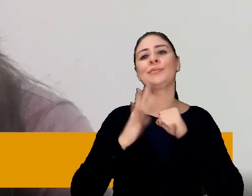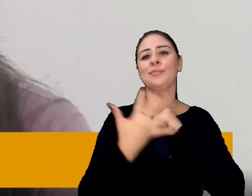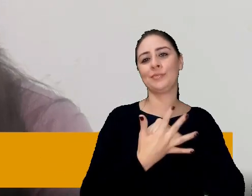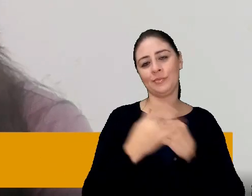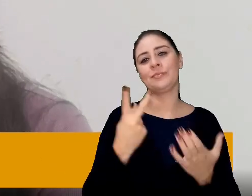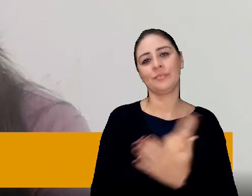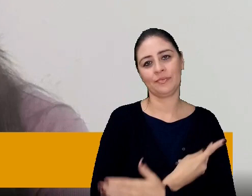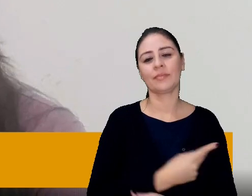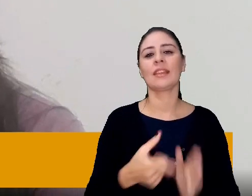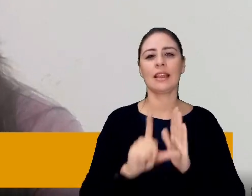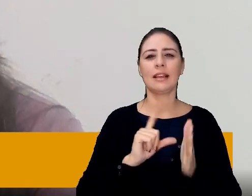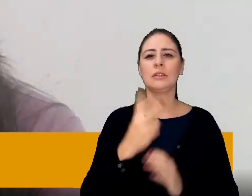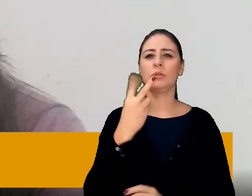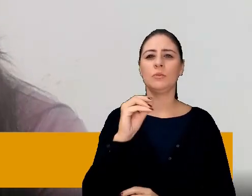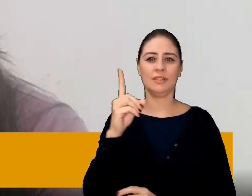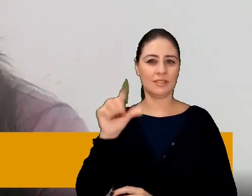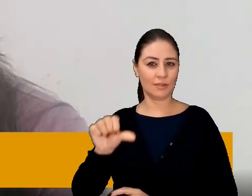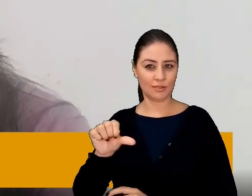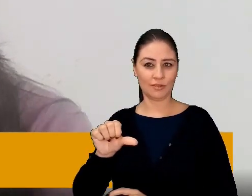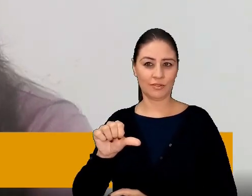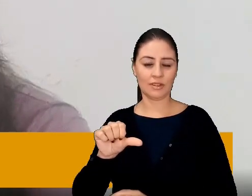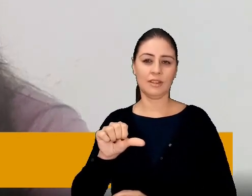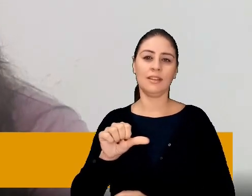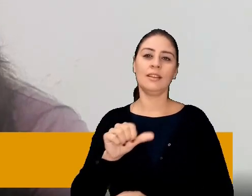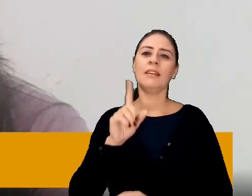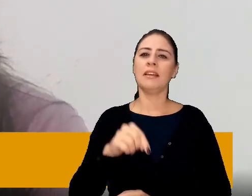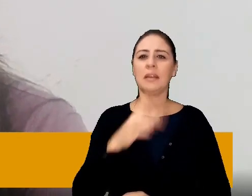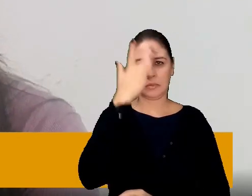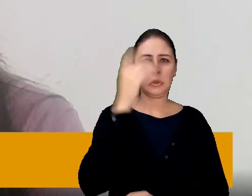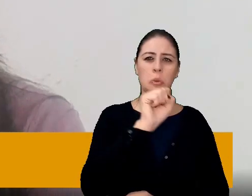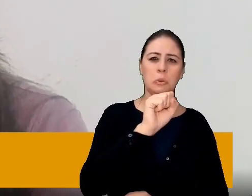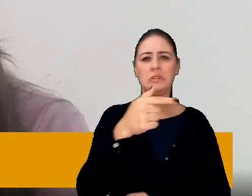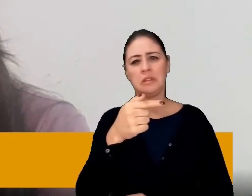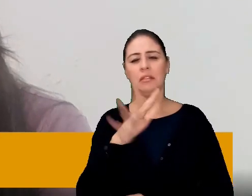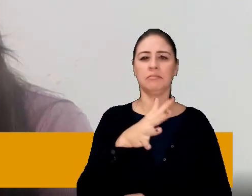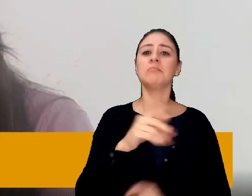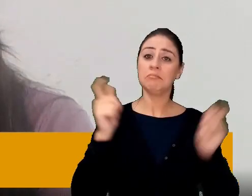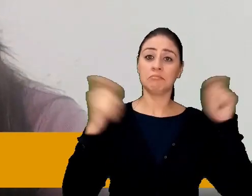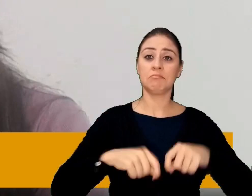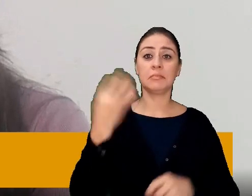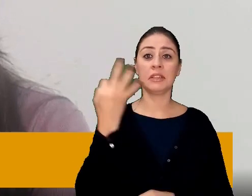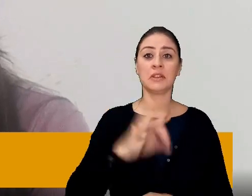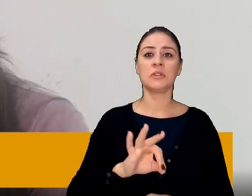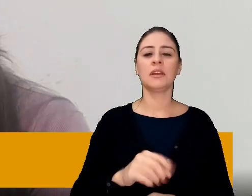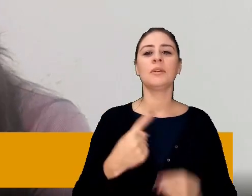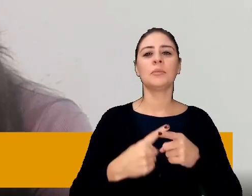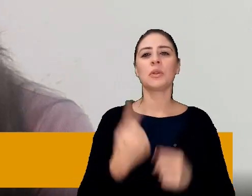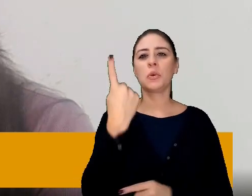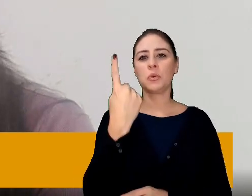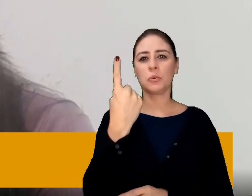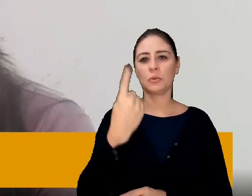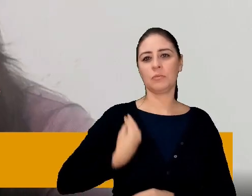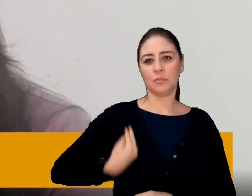fez alguns aulões aqui presencial antes da pandemia, né? Foi um ano antes da pandemia, em 2019, e para 7,